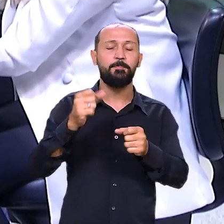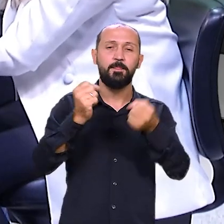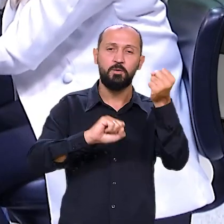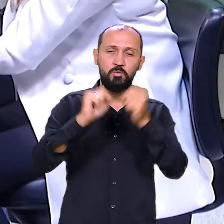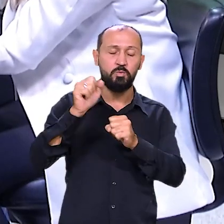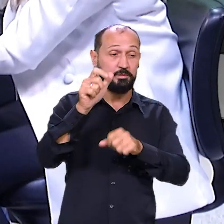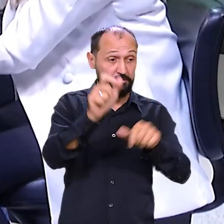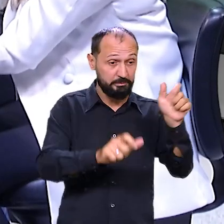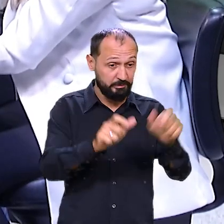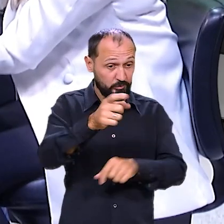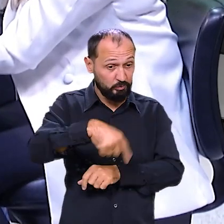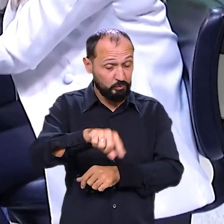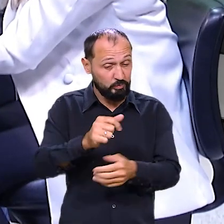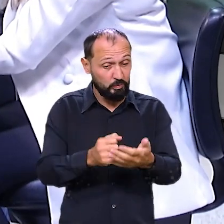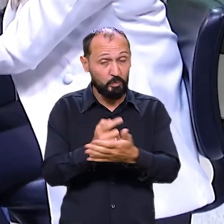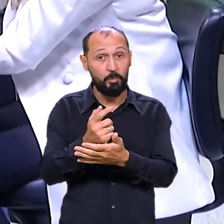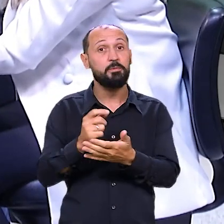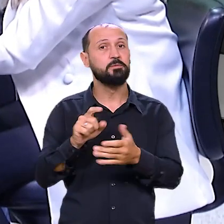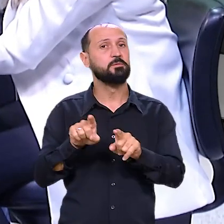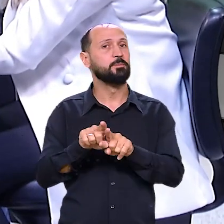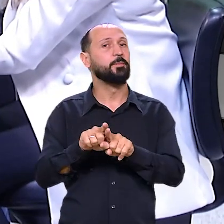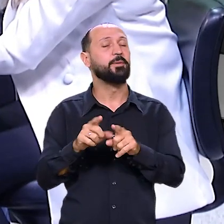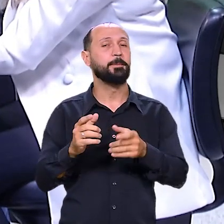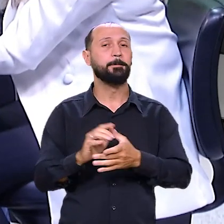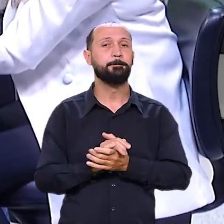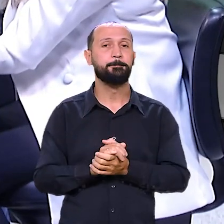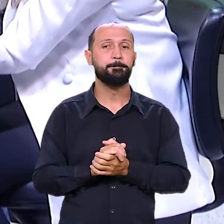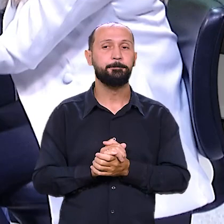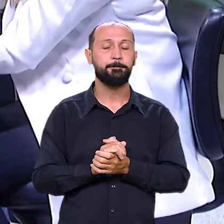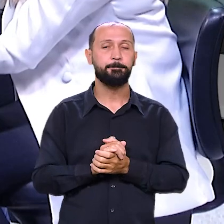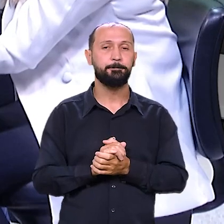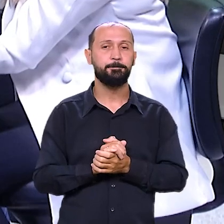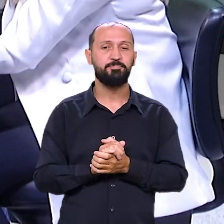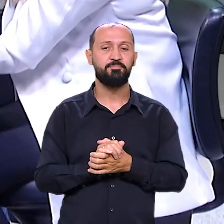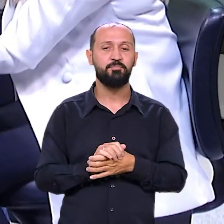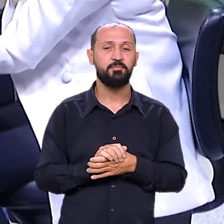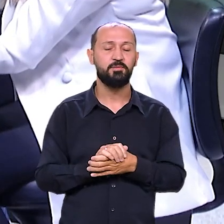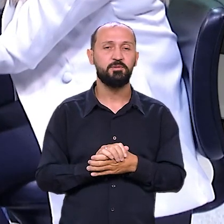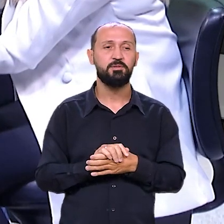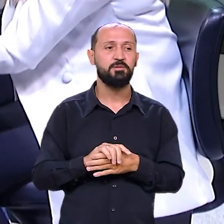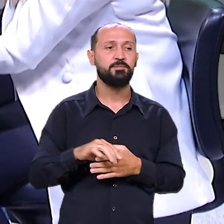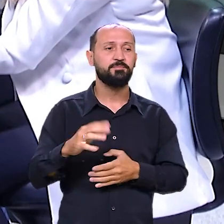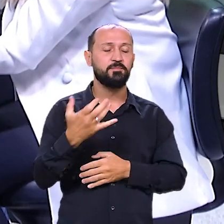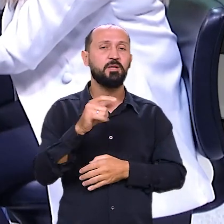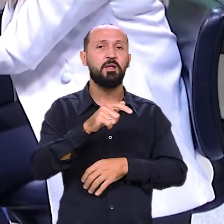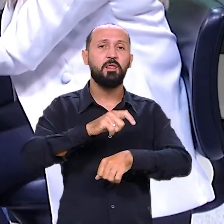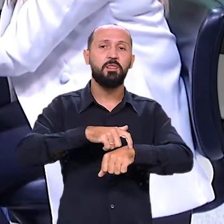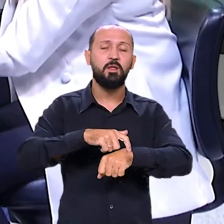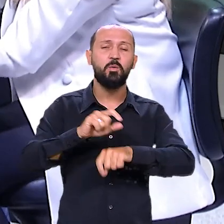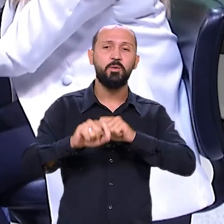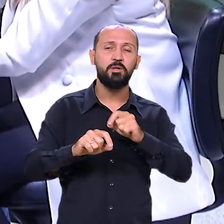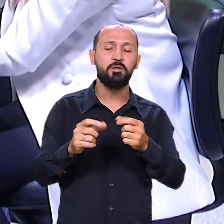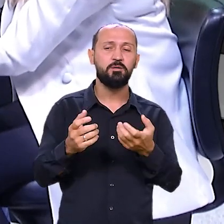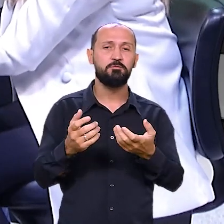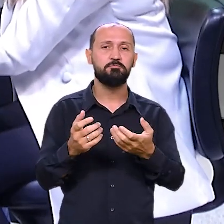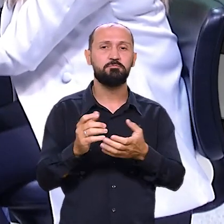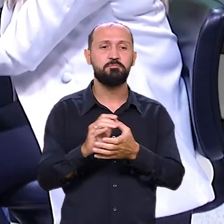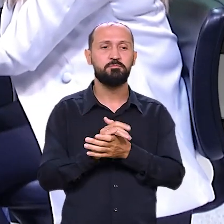indústria e também o consumidor, né? Que ali ele queira ou não, quando ele